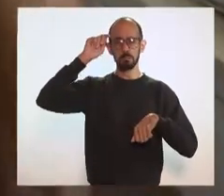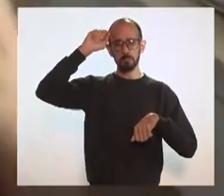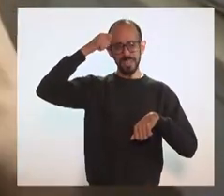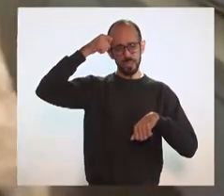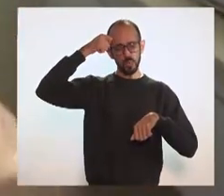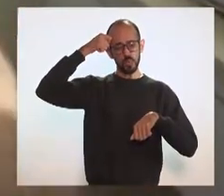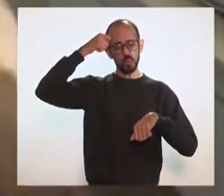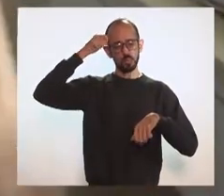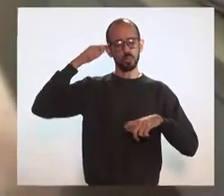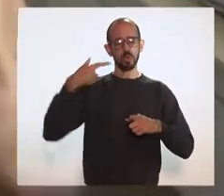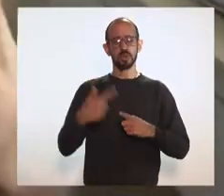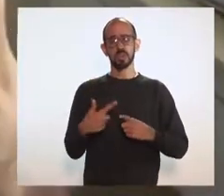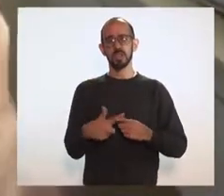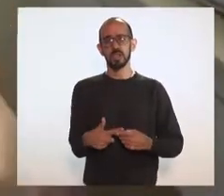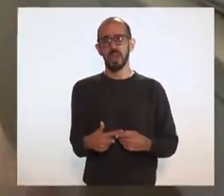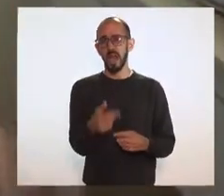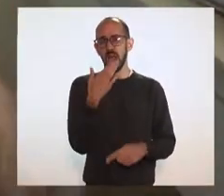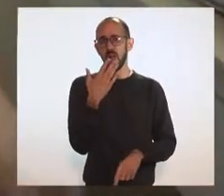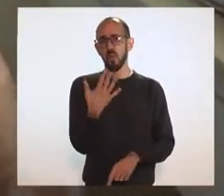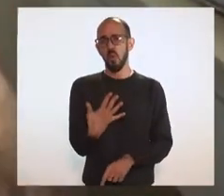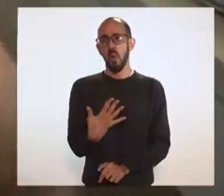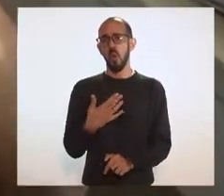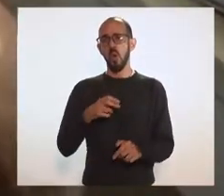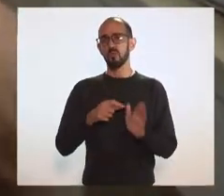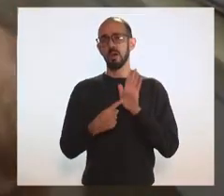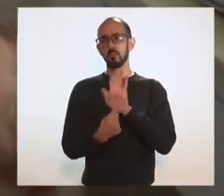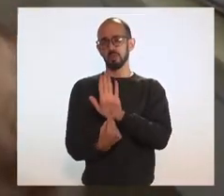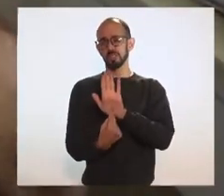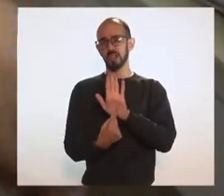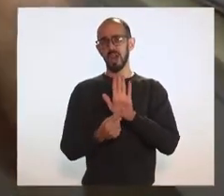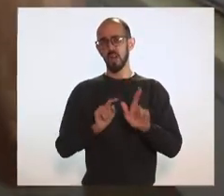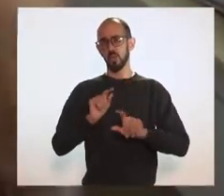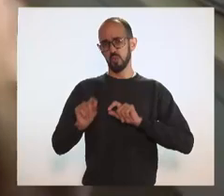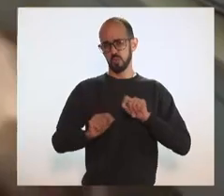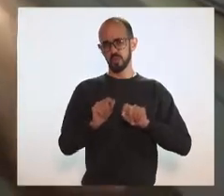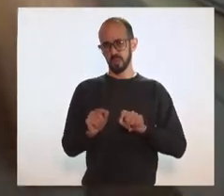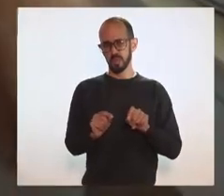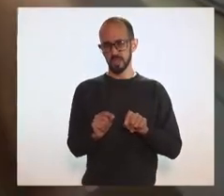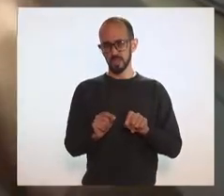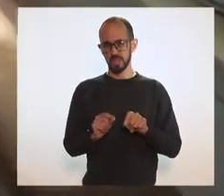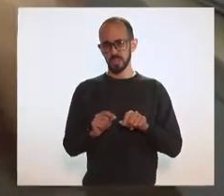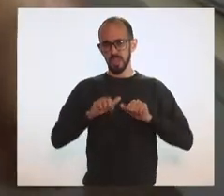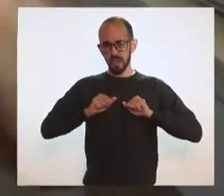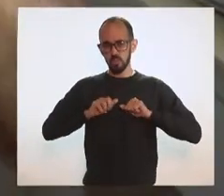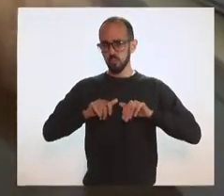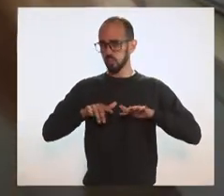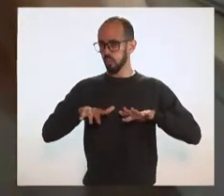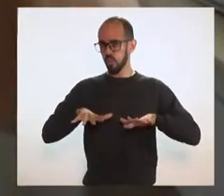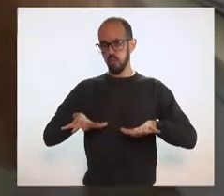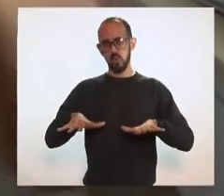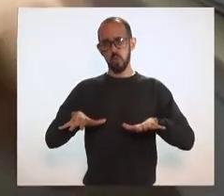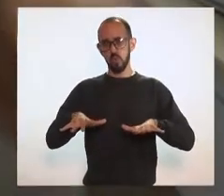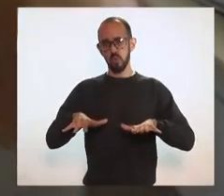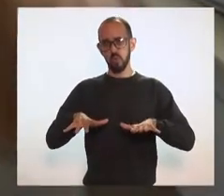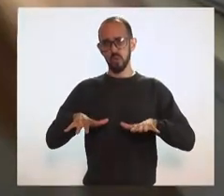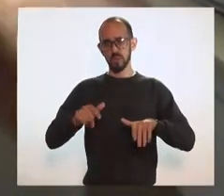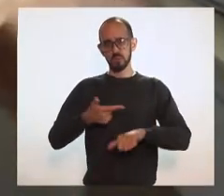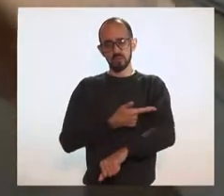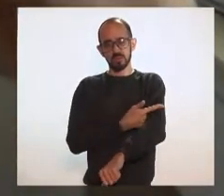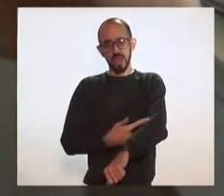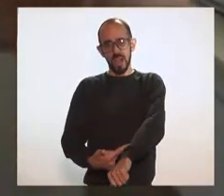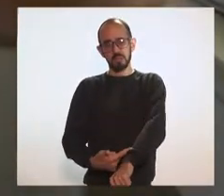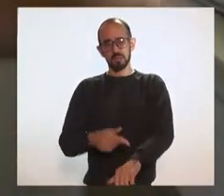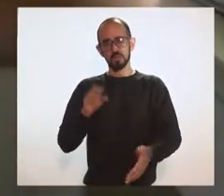Porque a cor só vai mostrar que a contaminação, os óbitos e a falta de vagas de